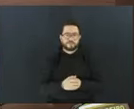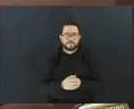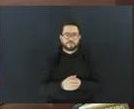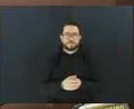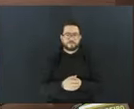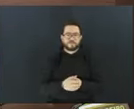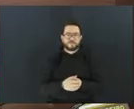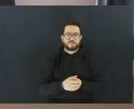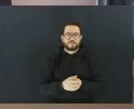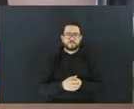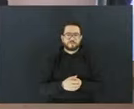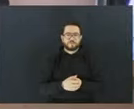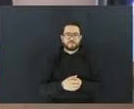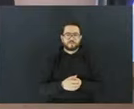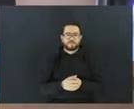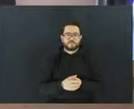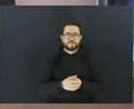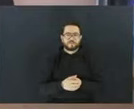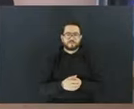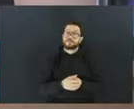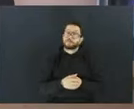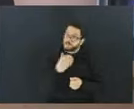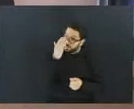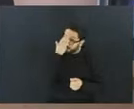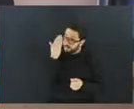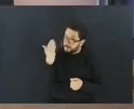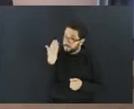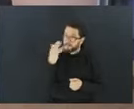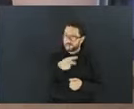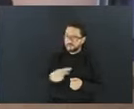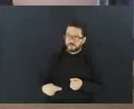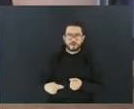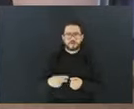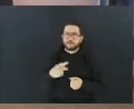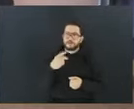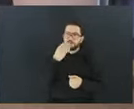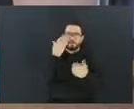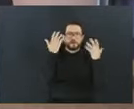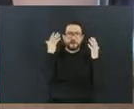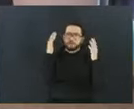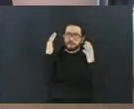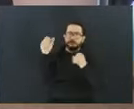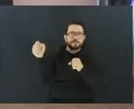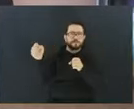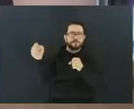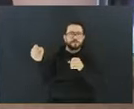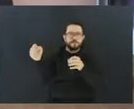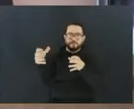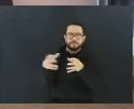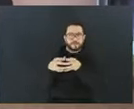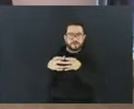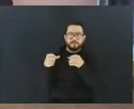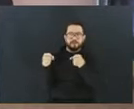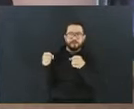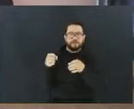Obrigado, presidente. Parabenizo pela indicação da tribuna livre de hoje. Saudar também o senhor coronel